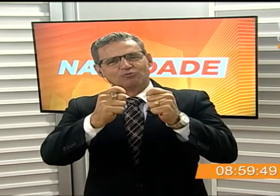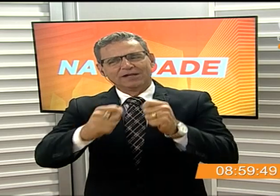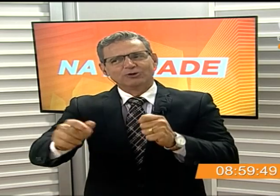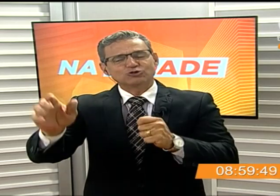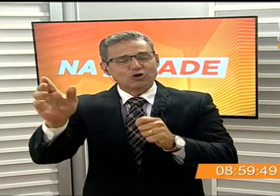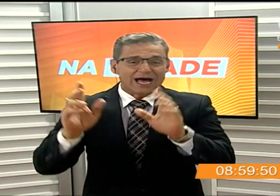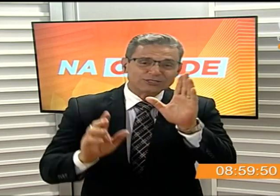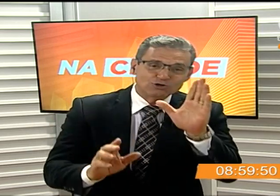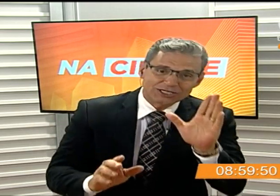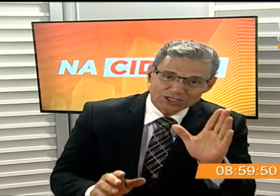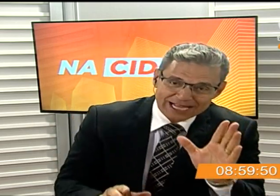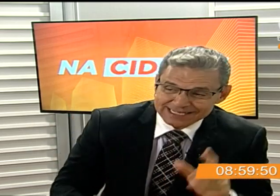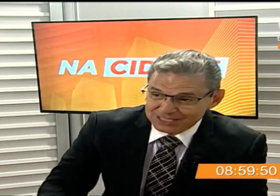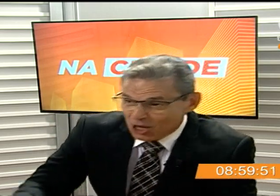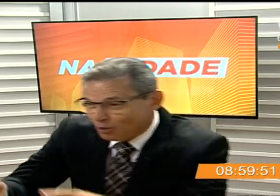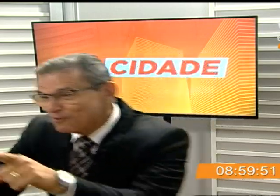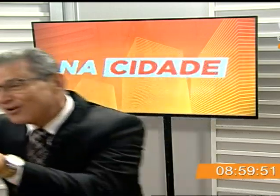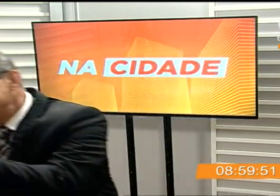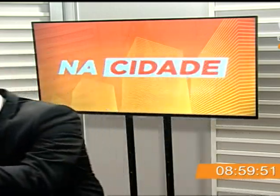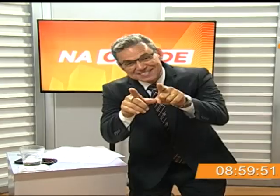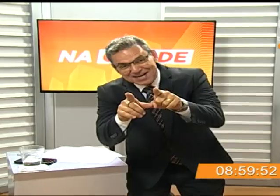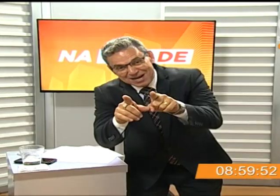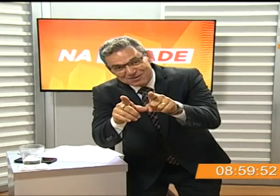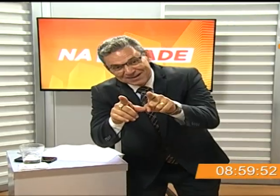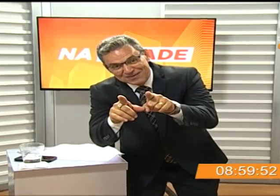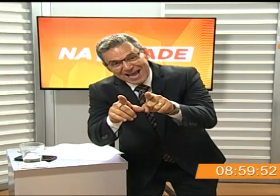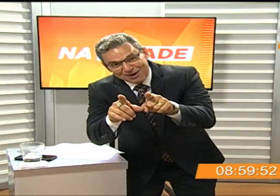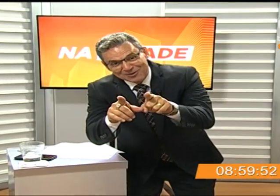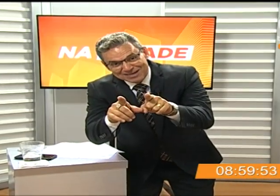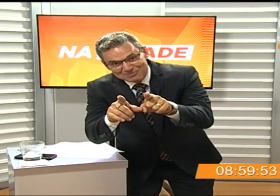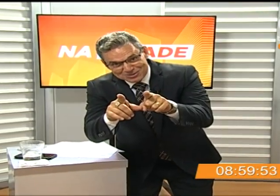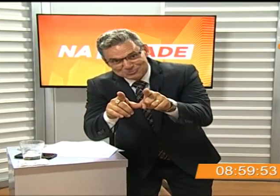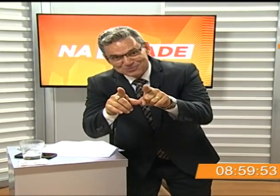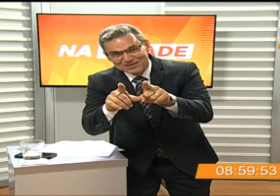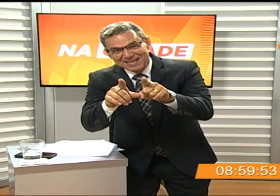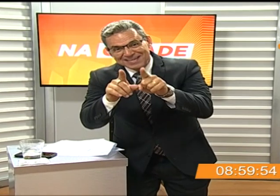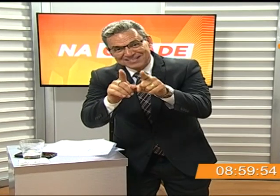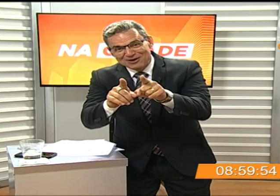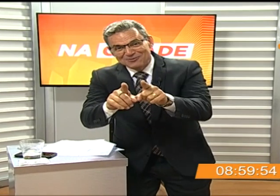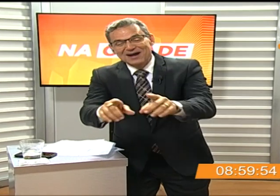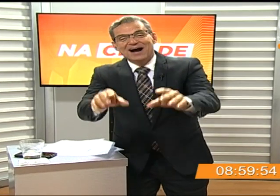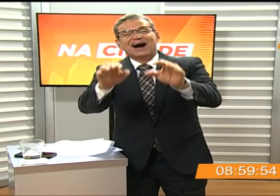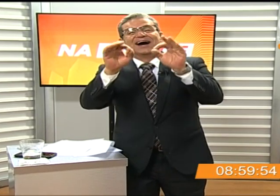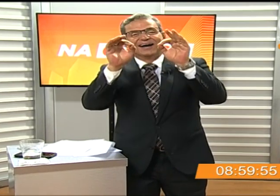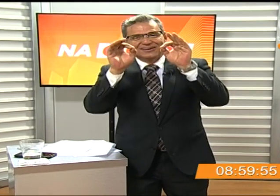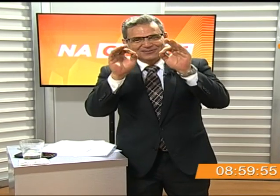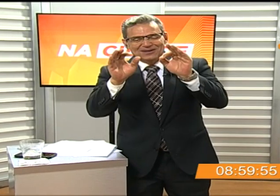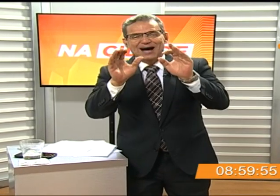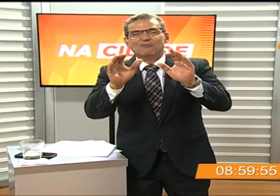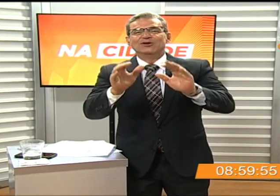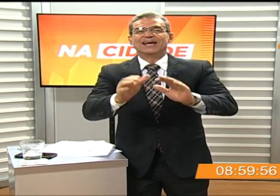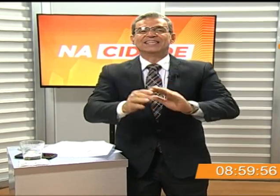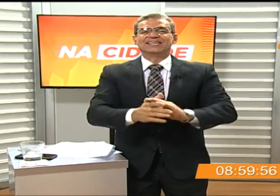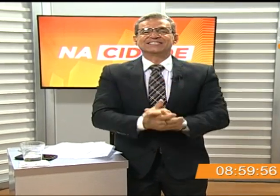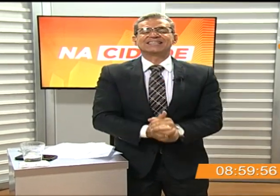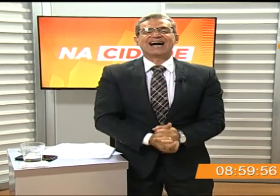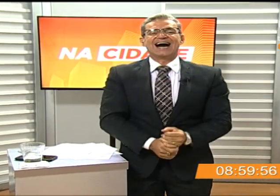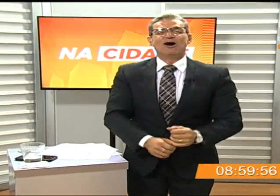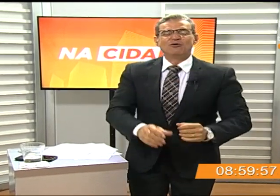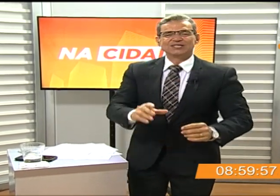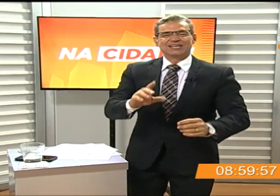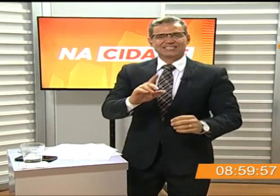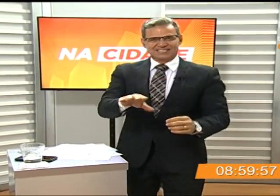jornada dupla. Não só as donas de casa, como eu falei nessa câmera agorinha mesmo. Então... a mulher tem que